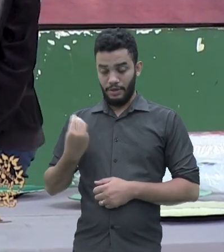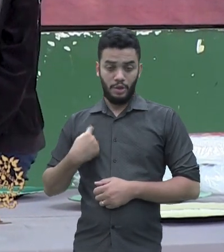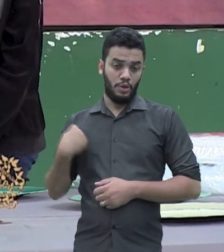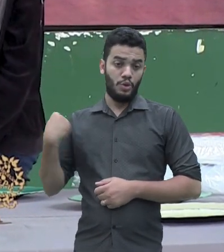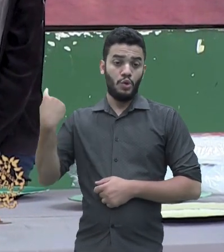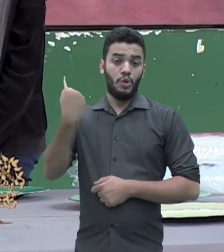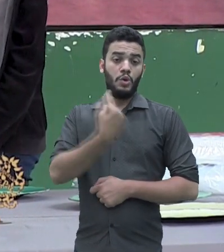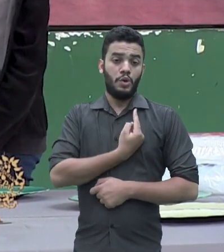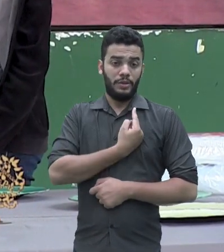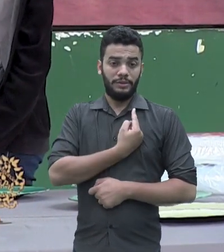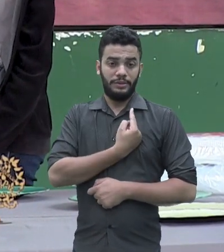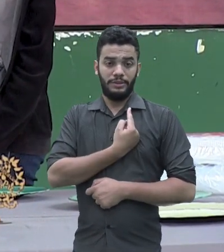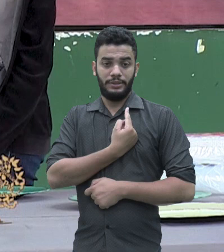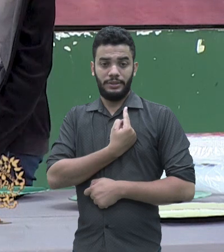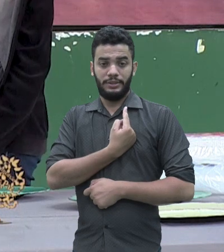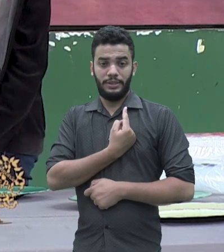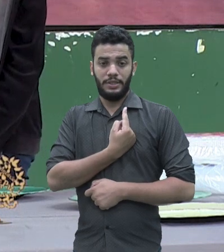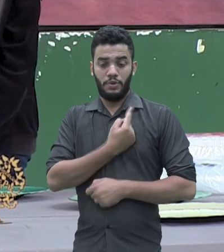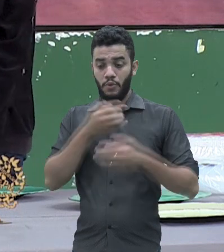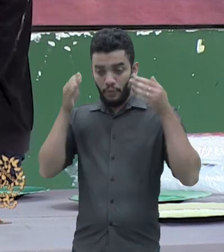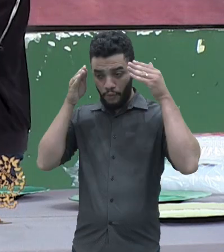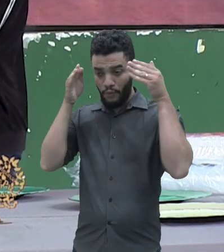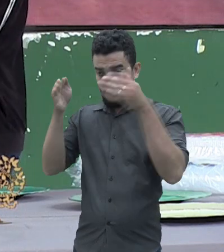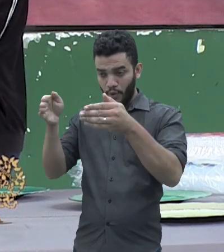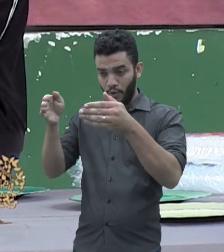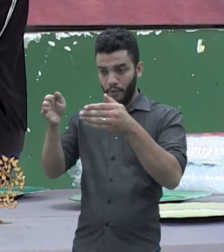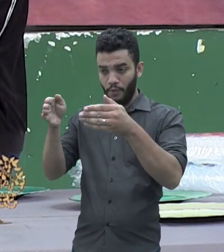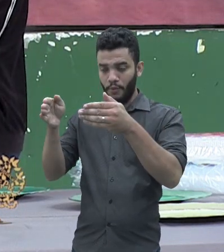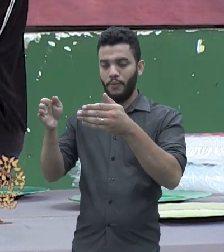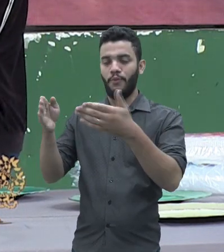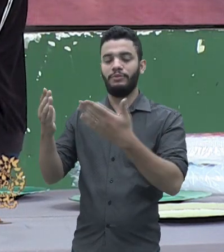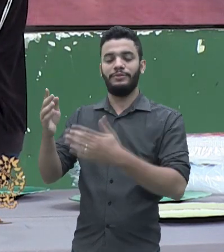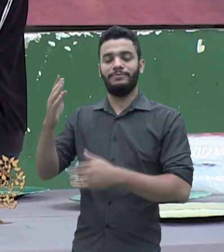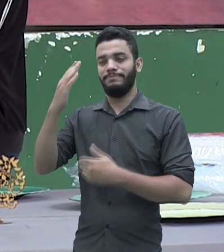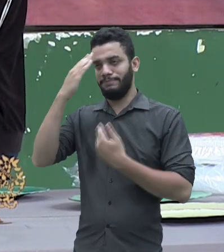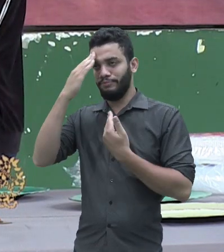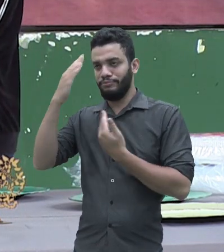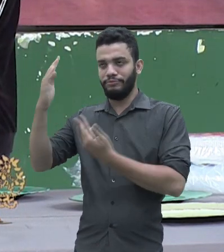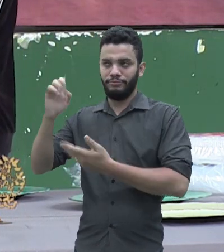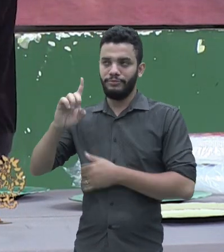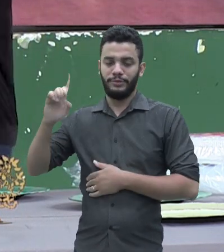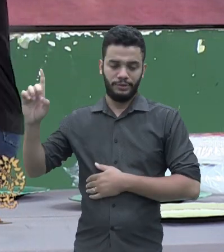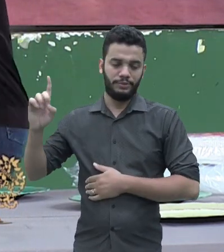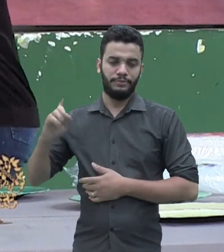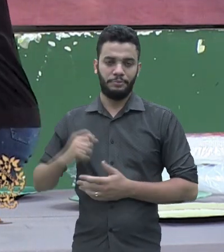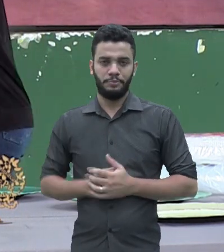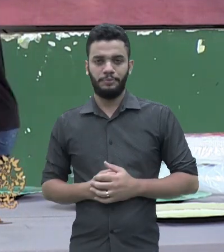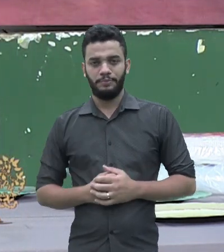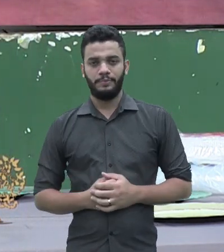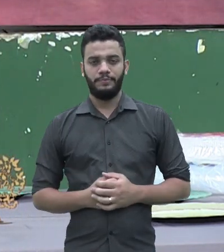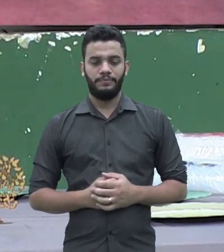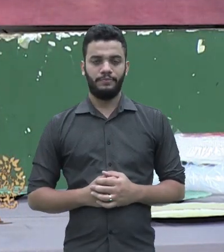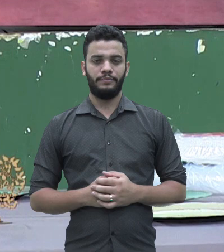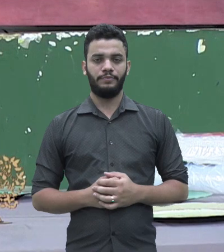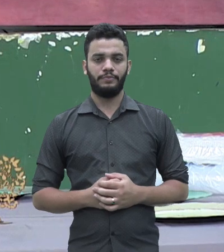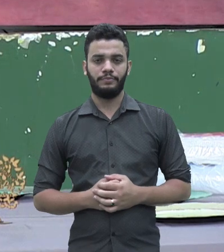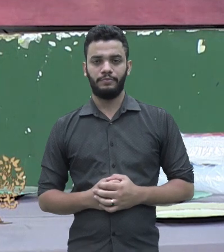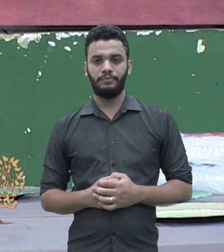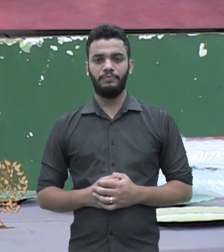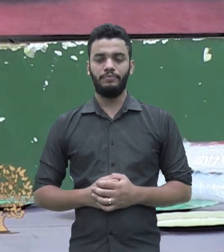ser baseada na gratidão. Nós devemos ser gratos, né, por tudo. Ok? Thank